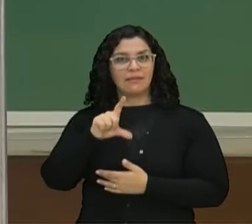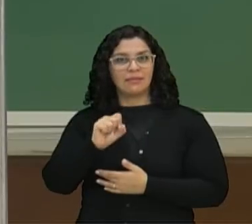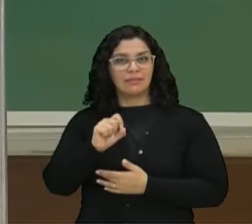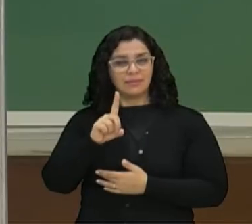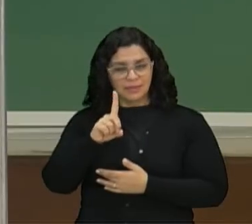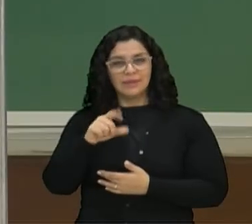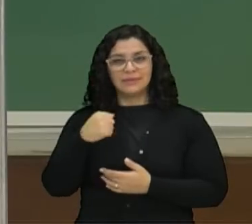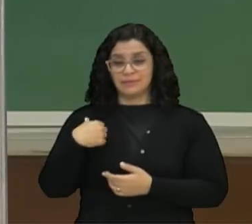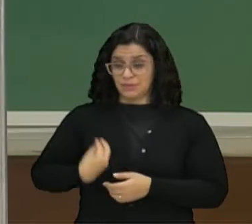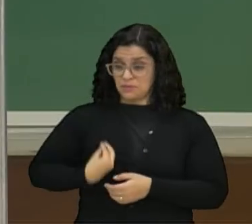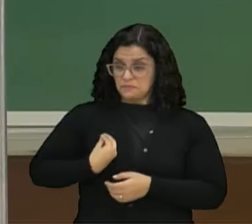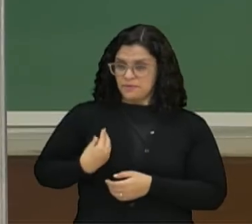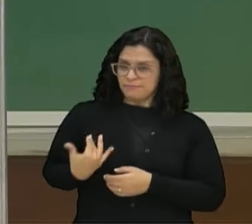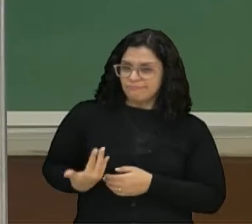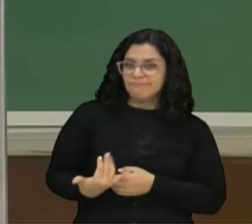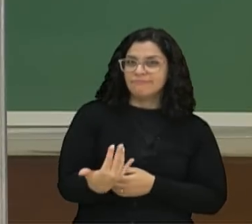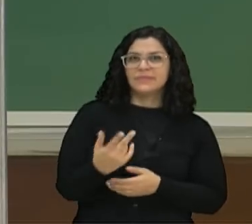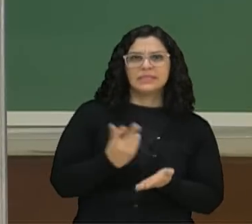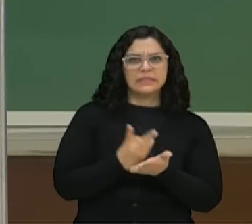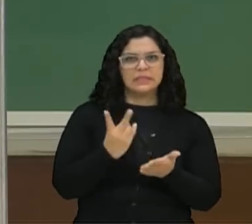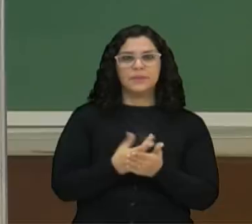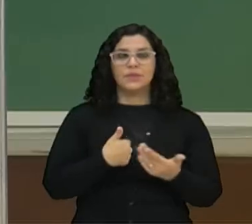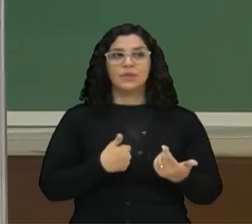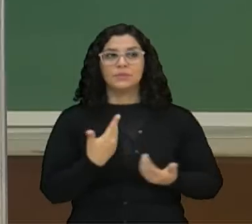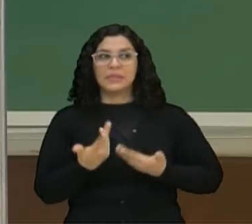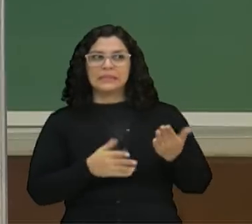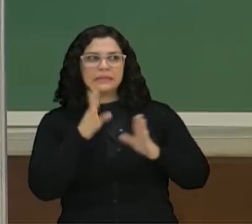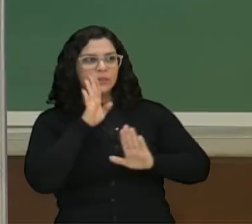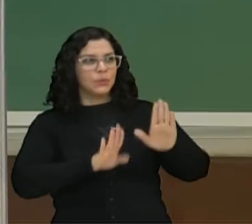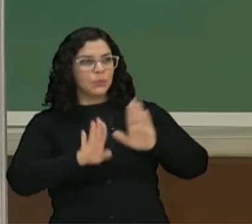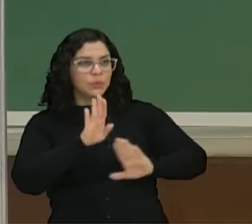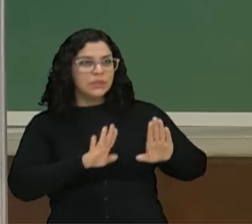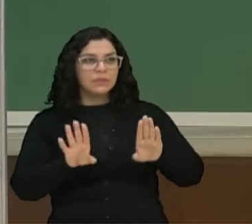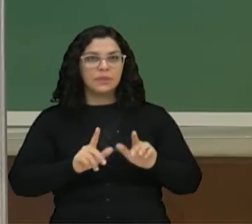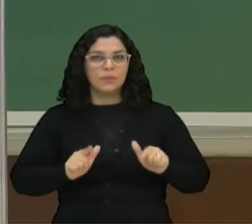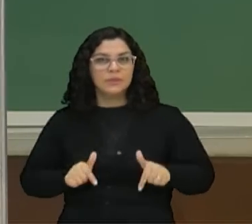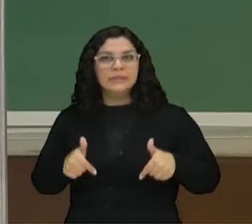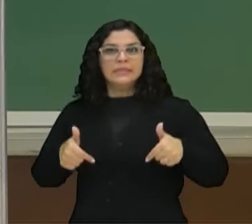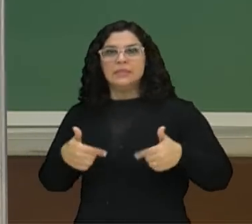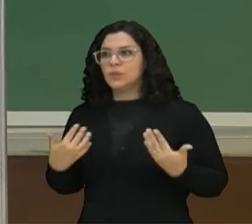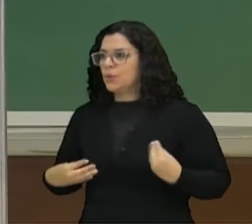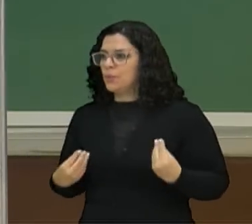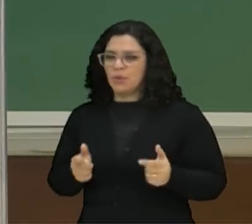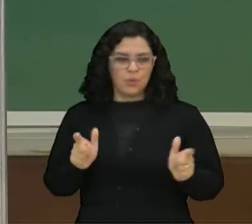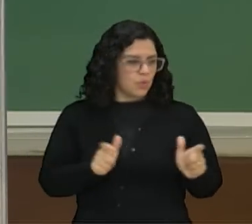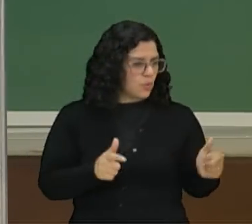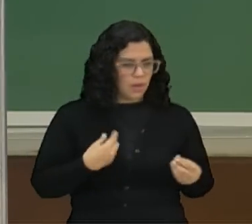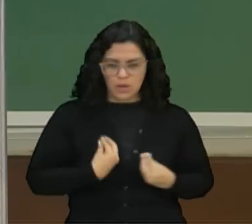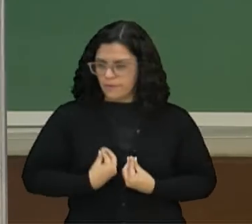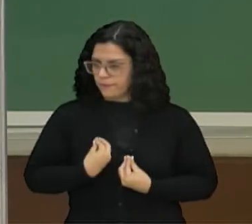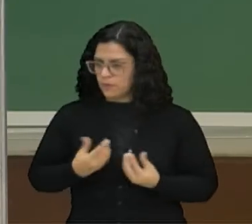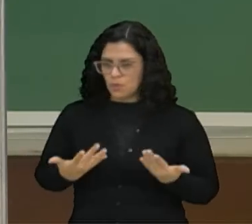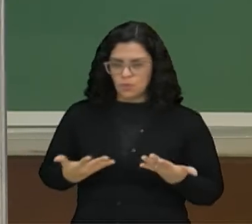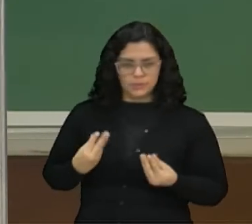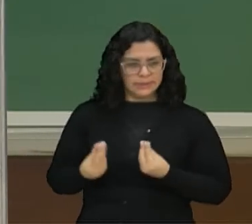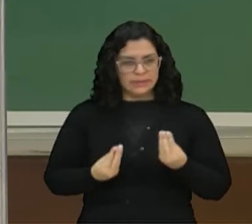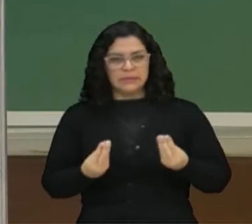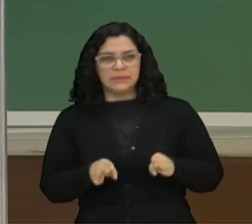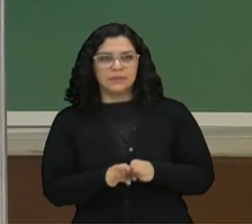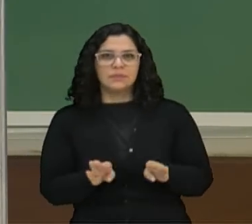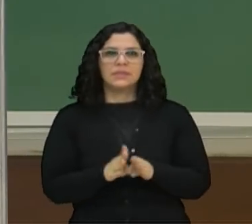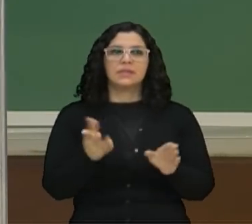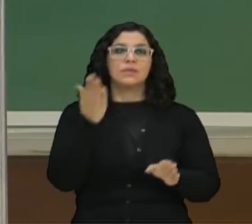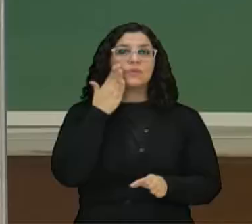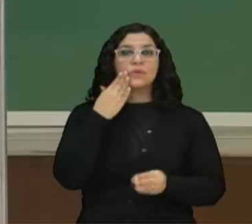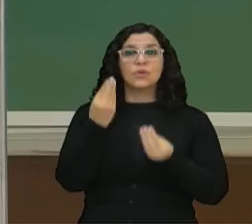dia a dia, quando vocês estão passando por uma situação de perigo, tempo de reação, se localizar, onde é que eu estou, o que eu